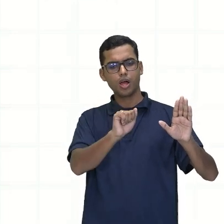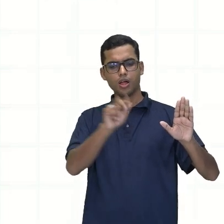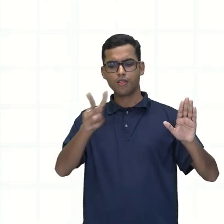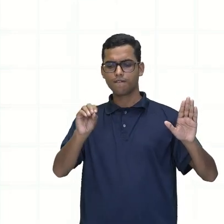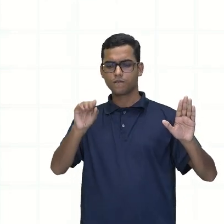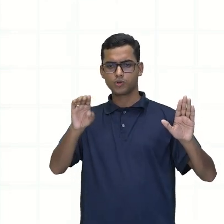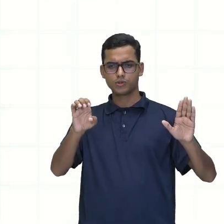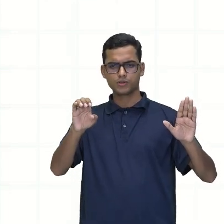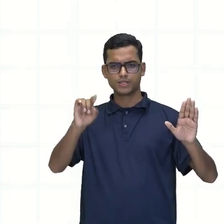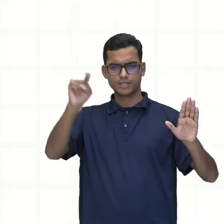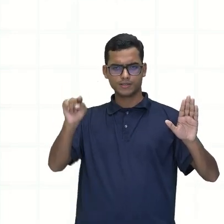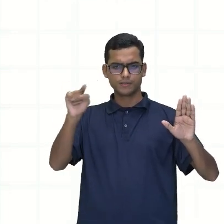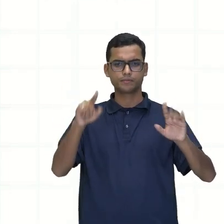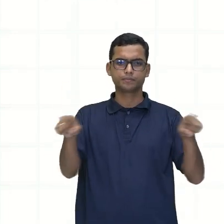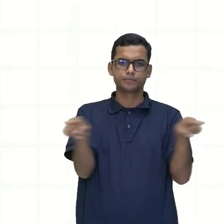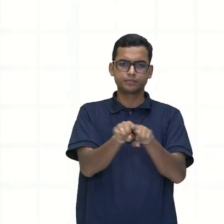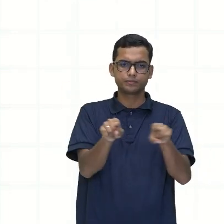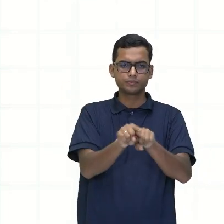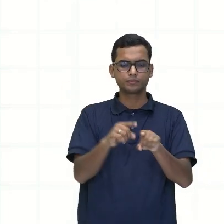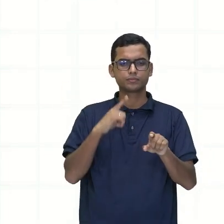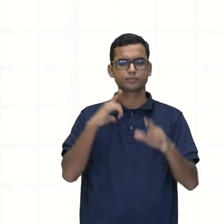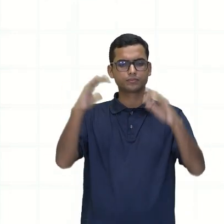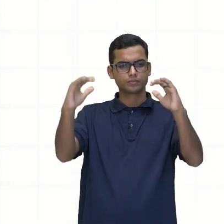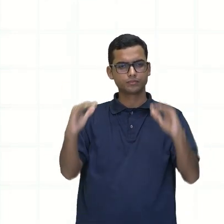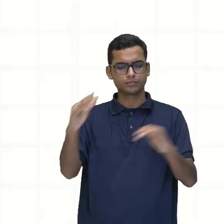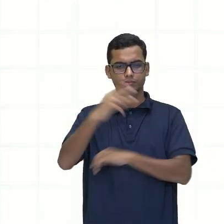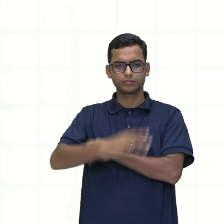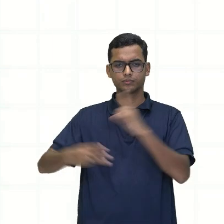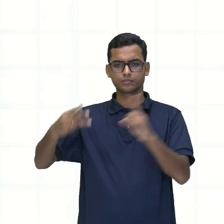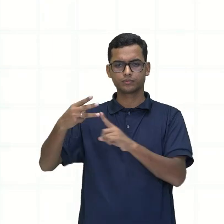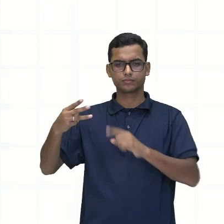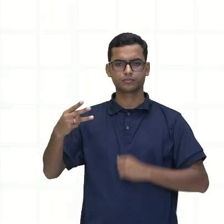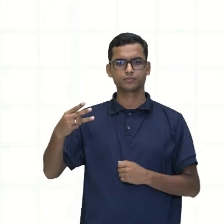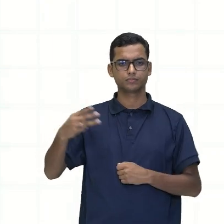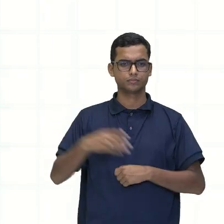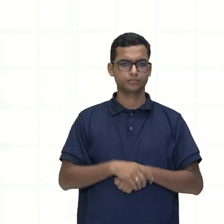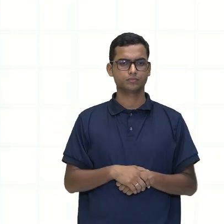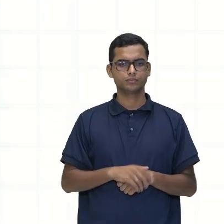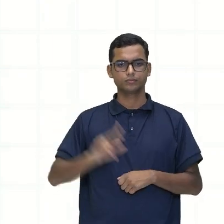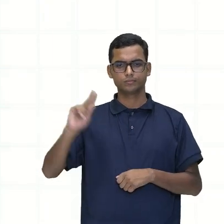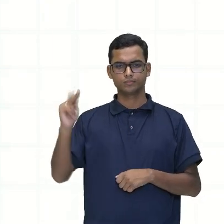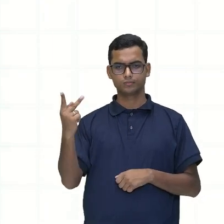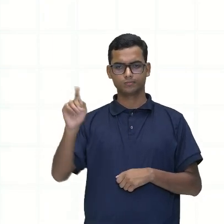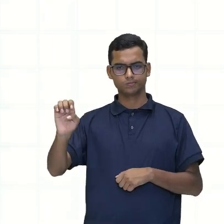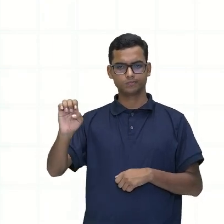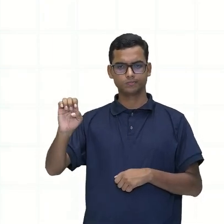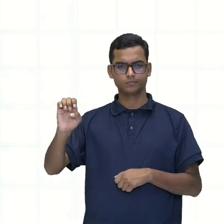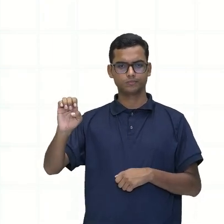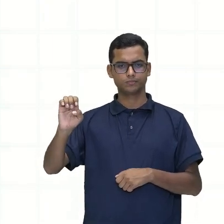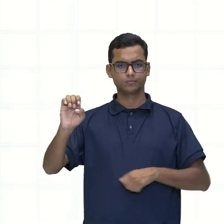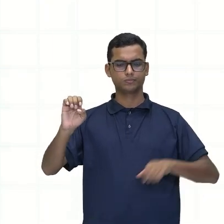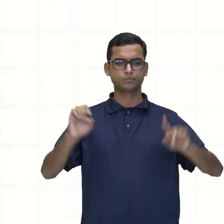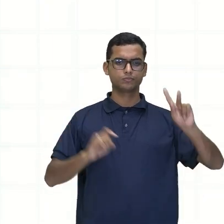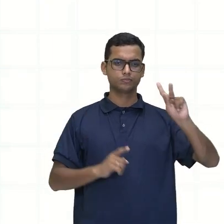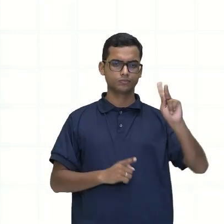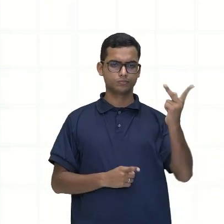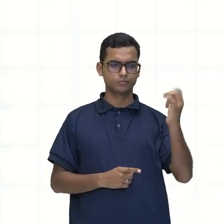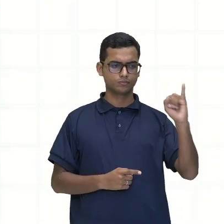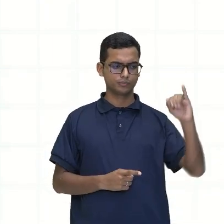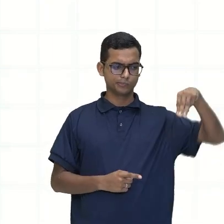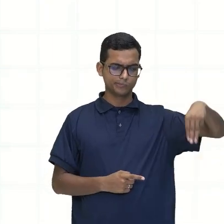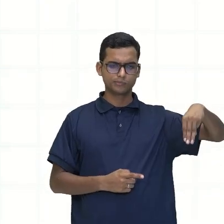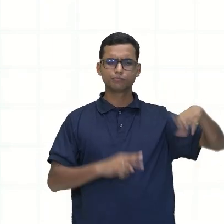pronome he, com função de sujeito, nós temos o correspondente him, ok? Him.